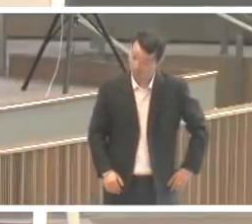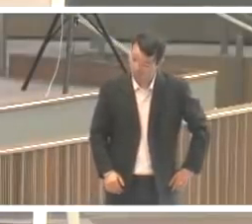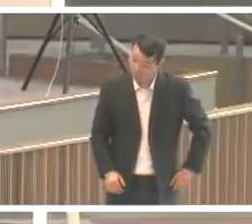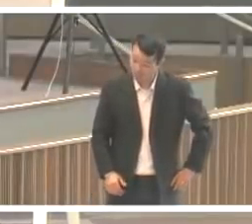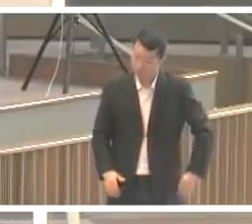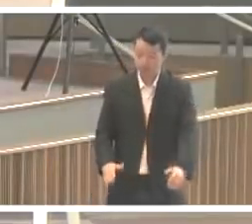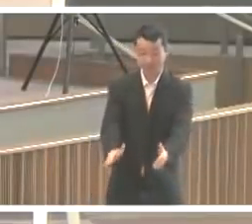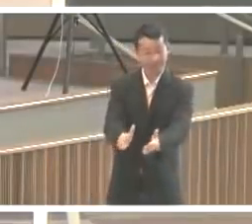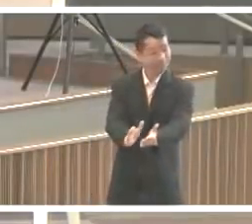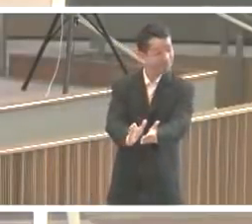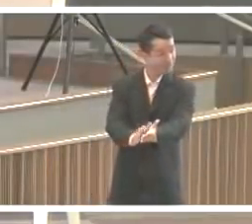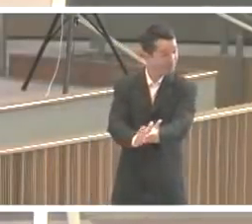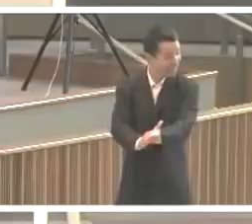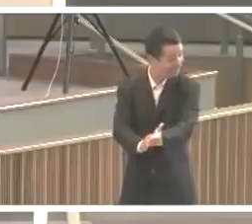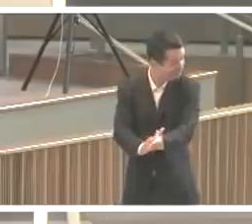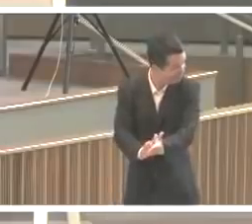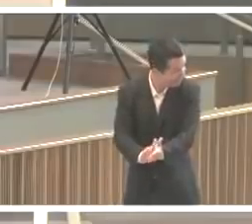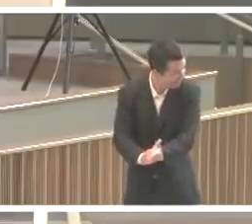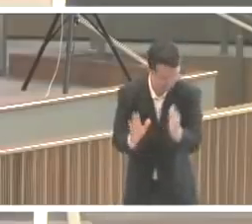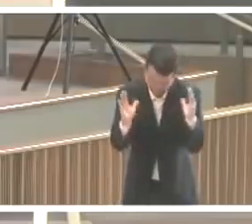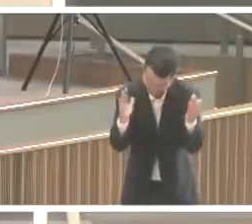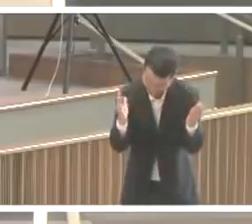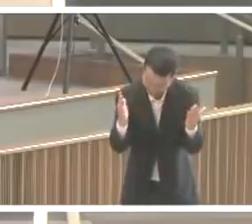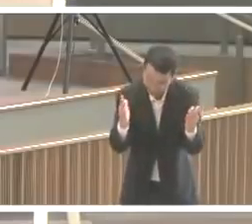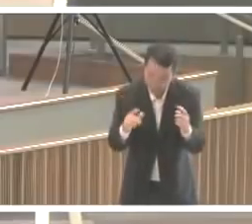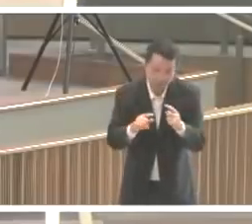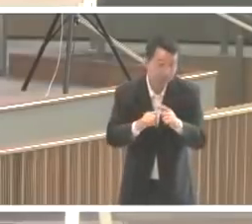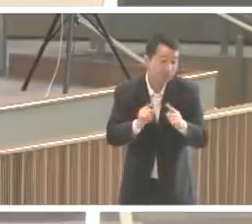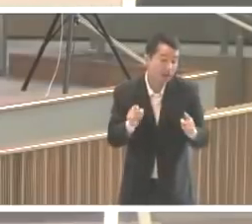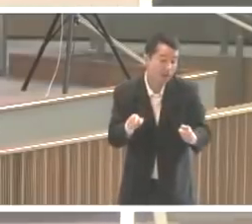tem, dá aos pobres e me segue.